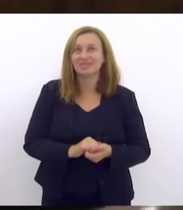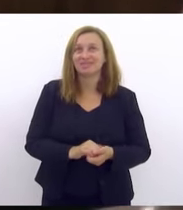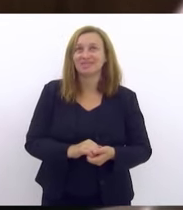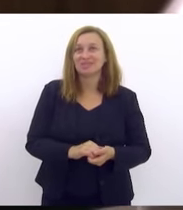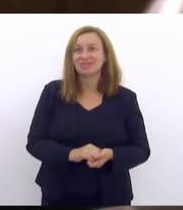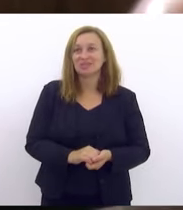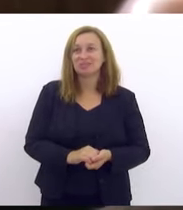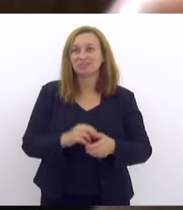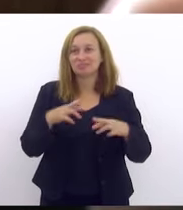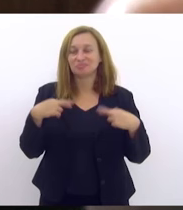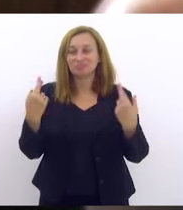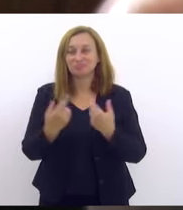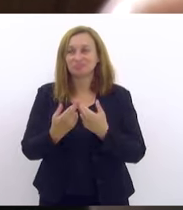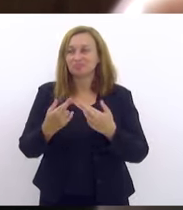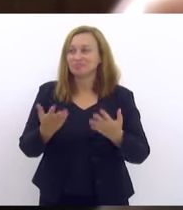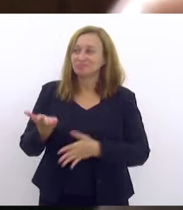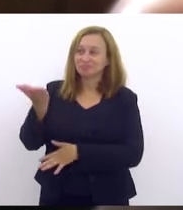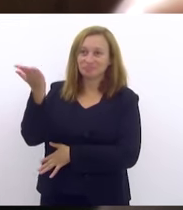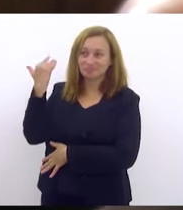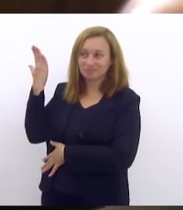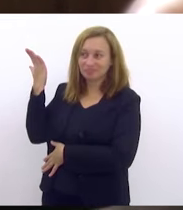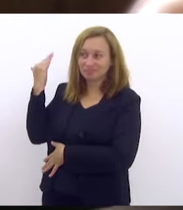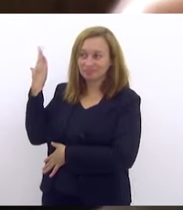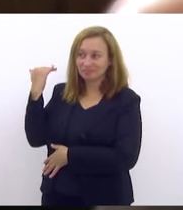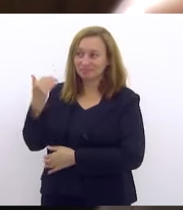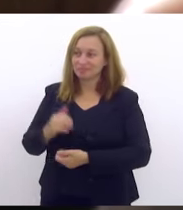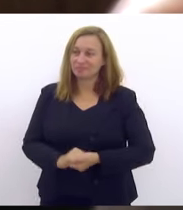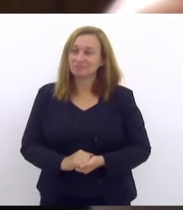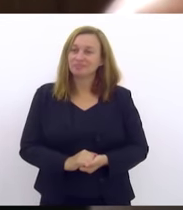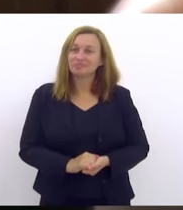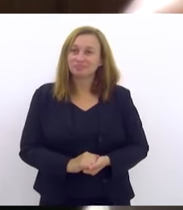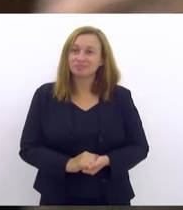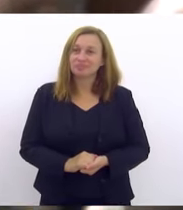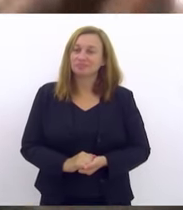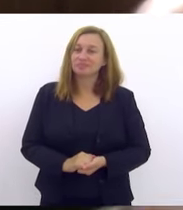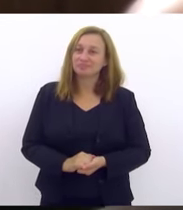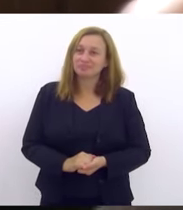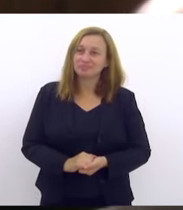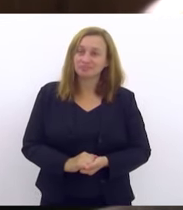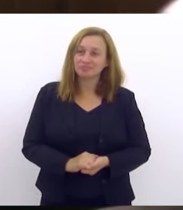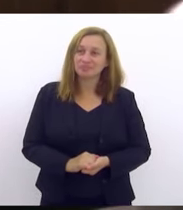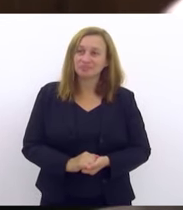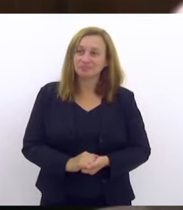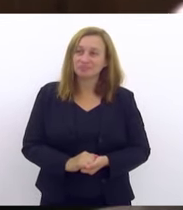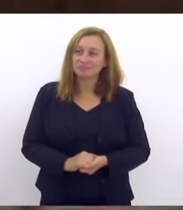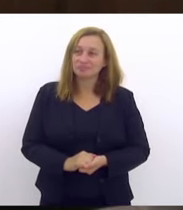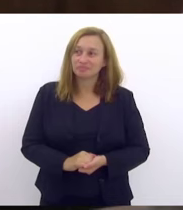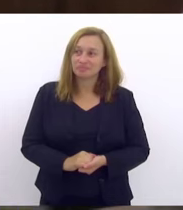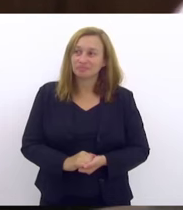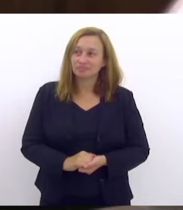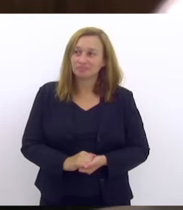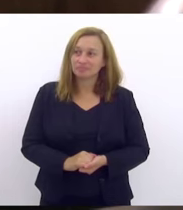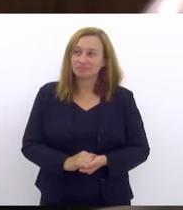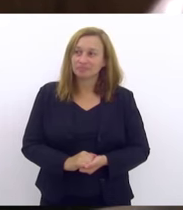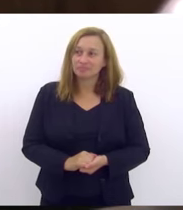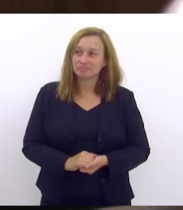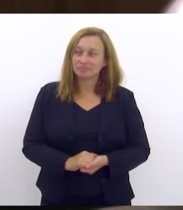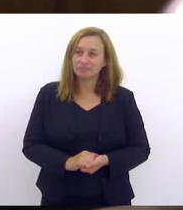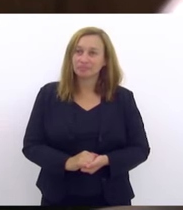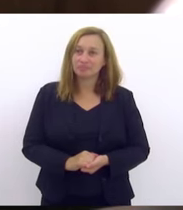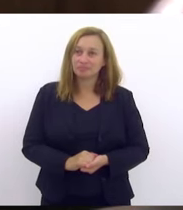na sessão passada, quando surgiu essa polêmica, foi publicada com toda clareza